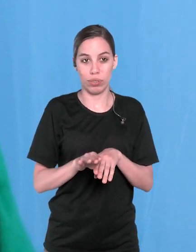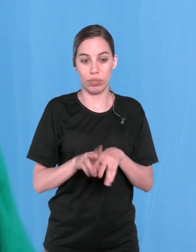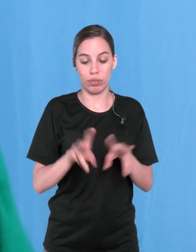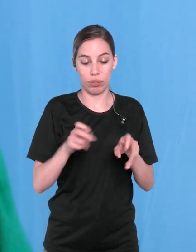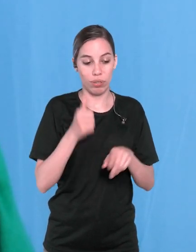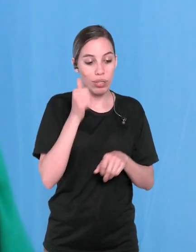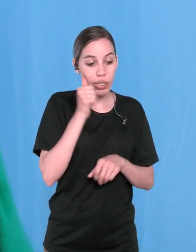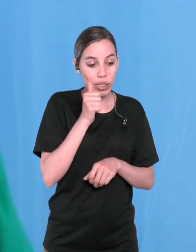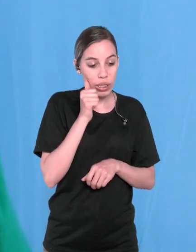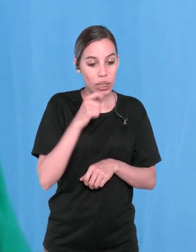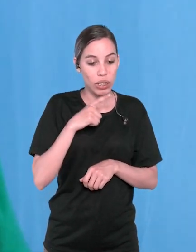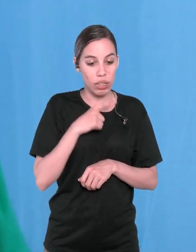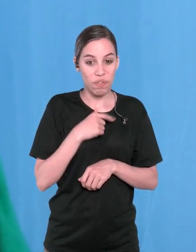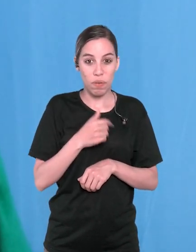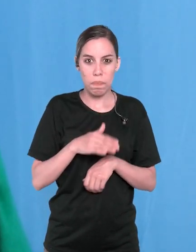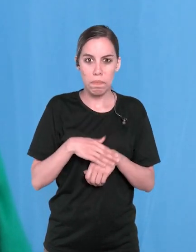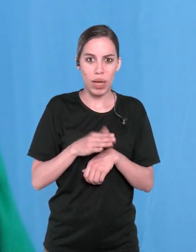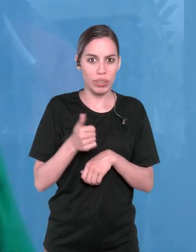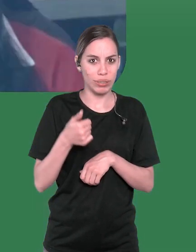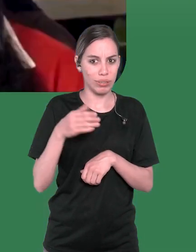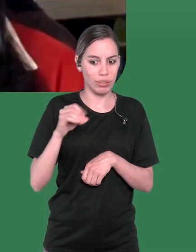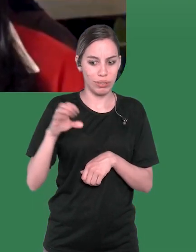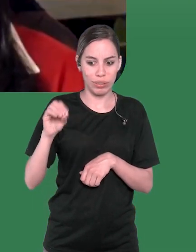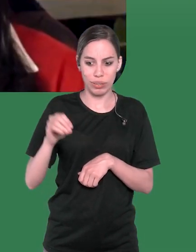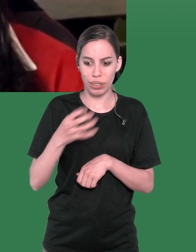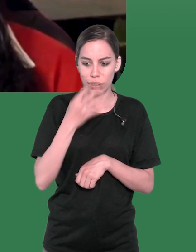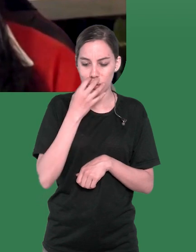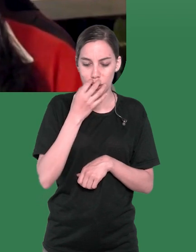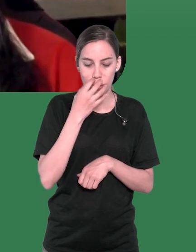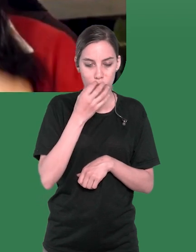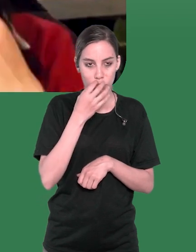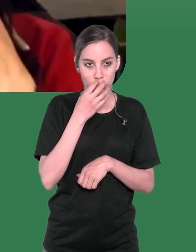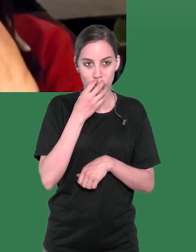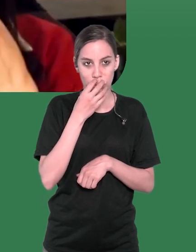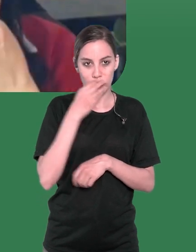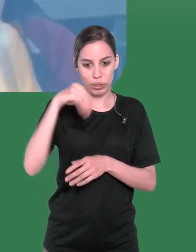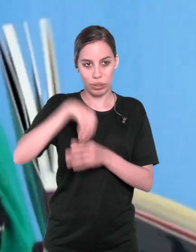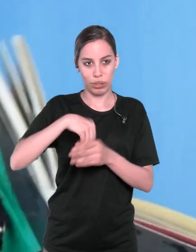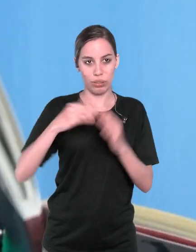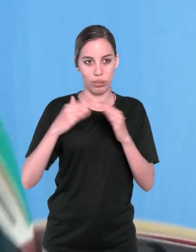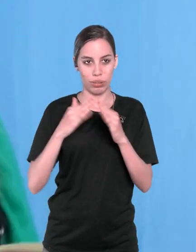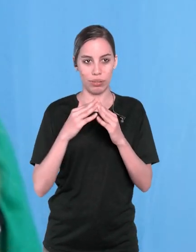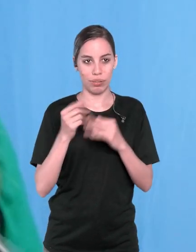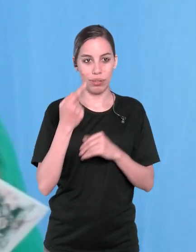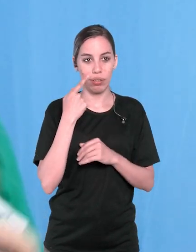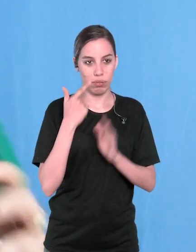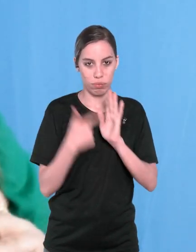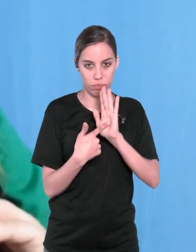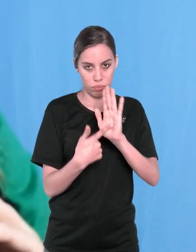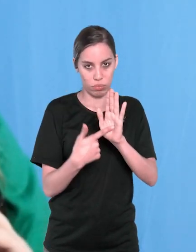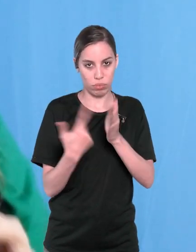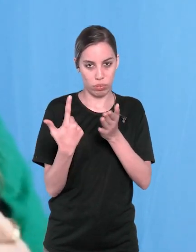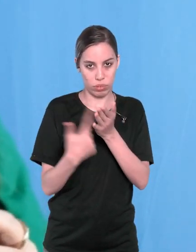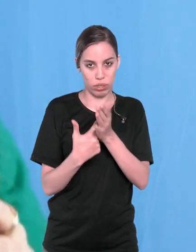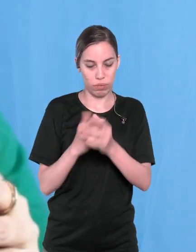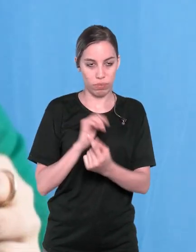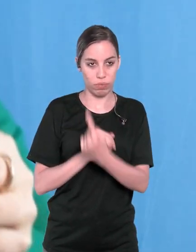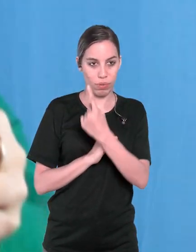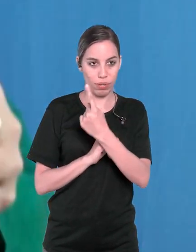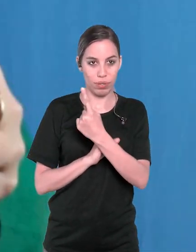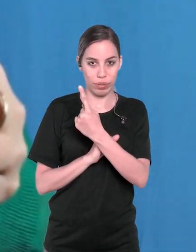na casa dela, né? E é curioso demais. Gente, esse livro, vou mostrar a capa aqui, ele é